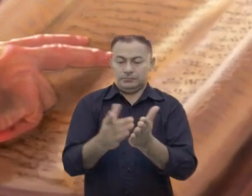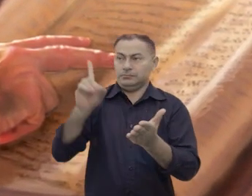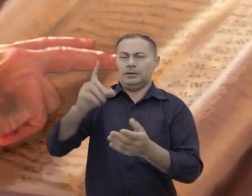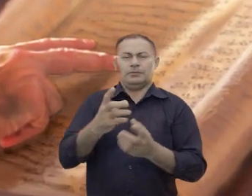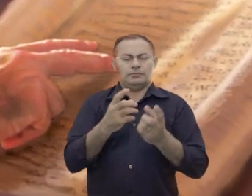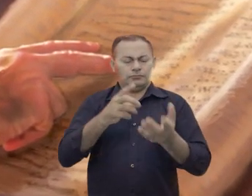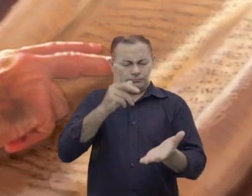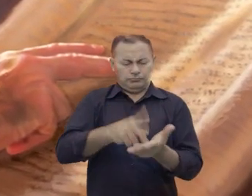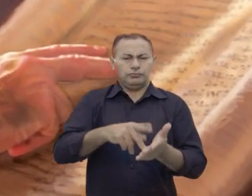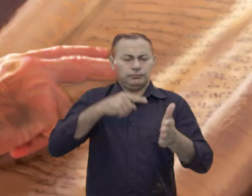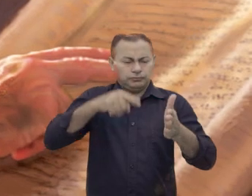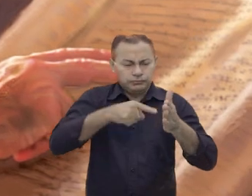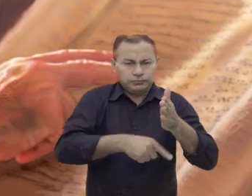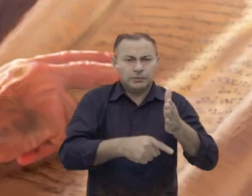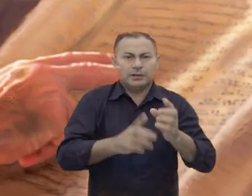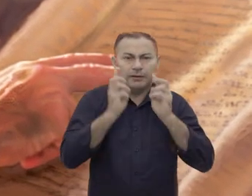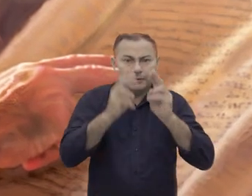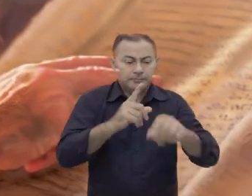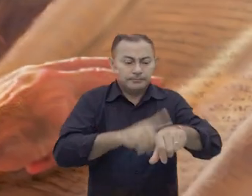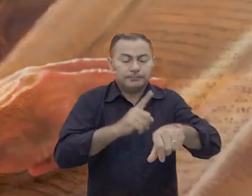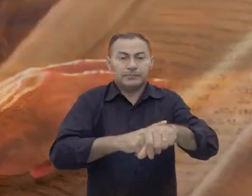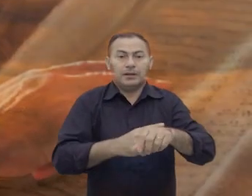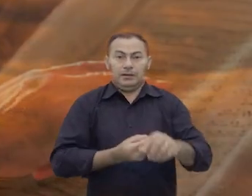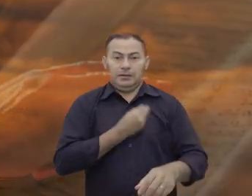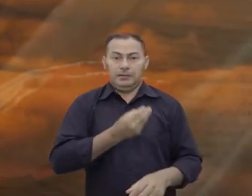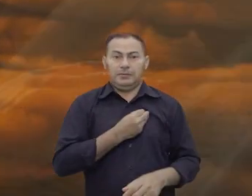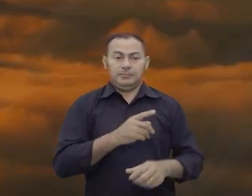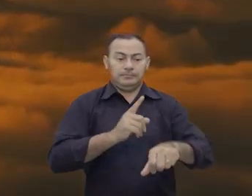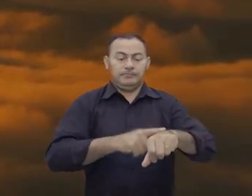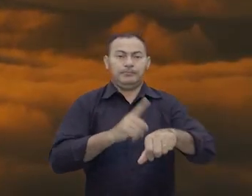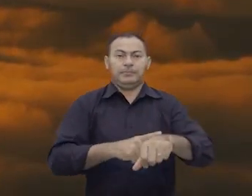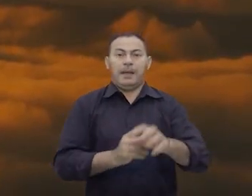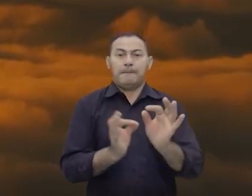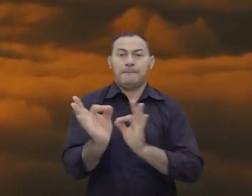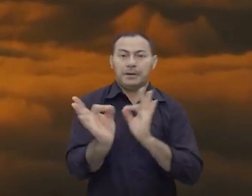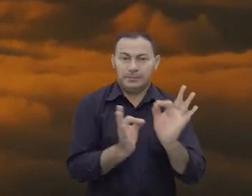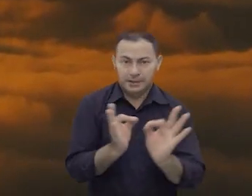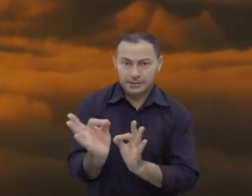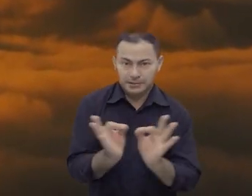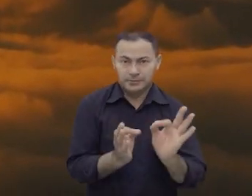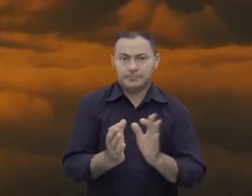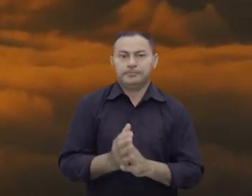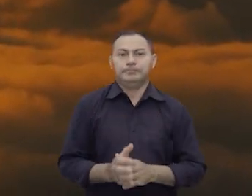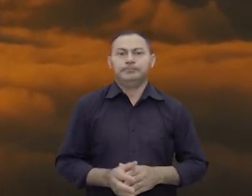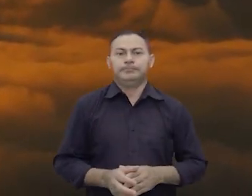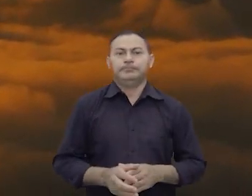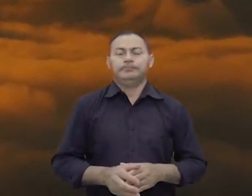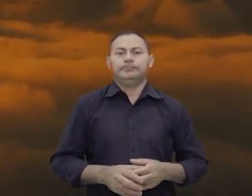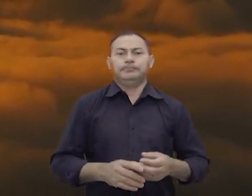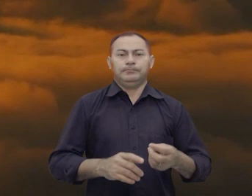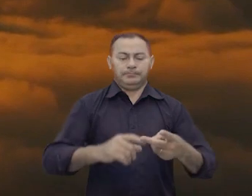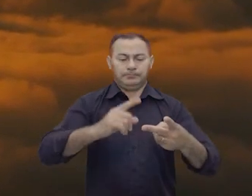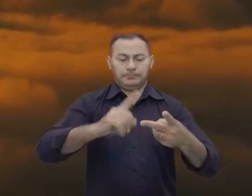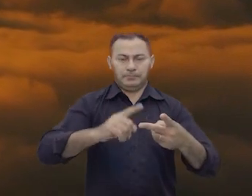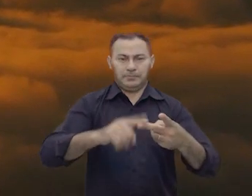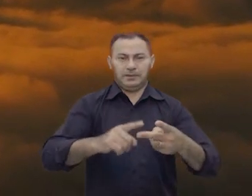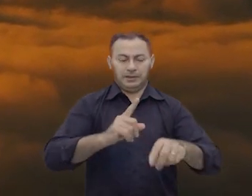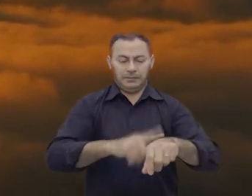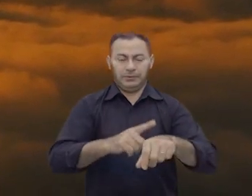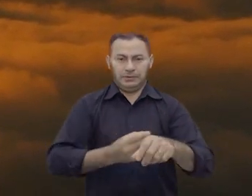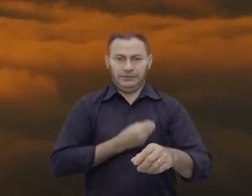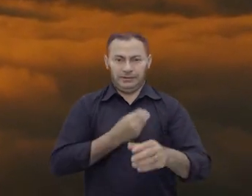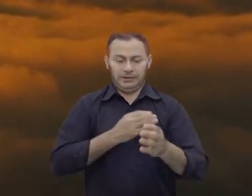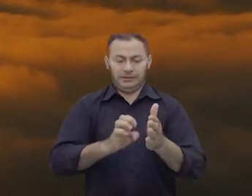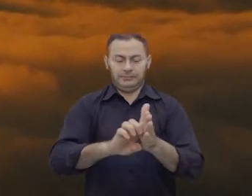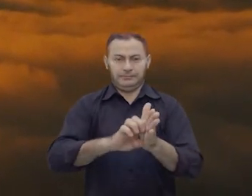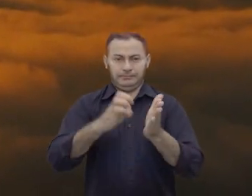estudou a palavra de Deus com afinco. Ele considerou esse período de sua vida como um período de preparação. No